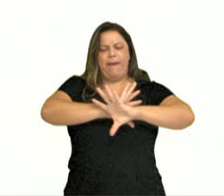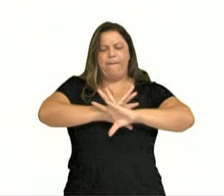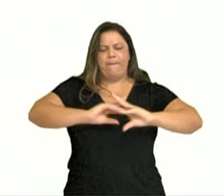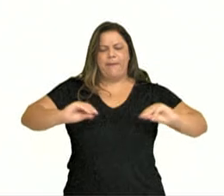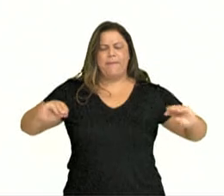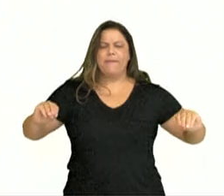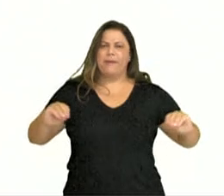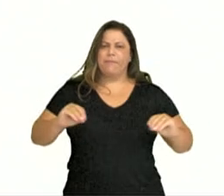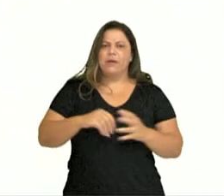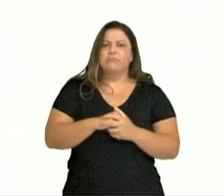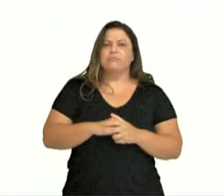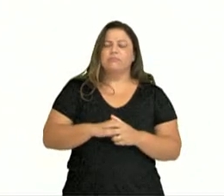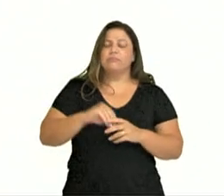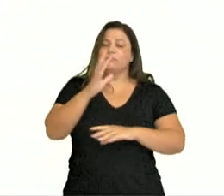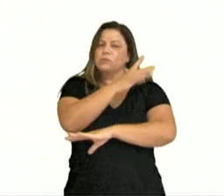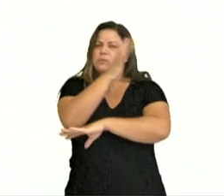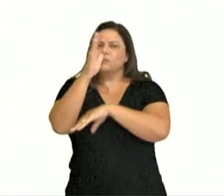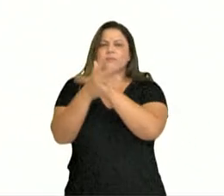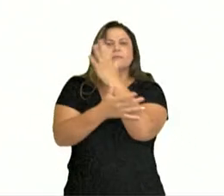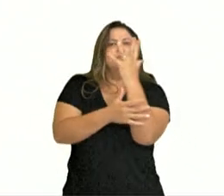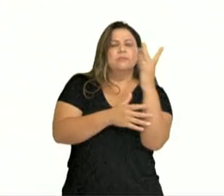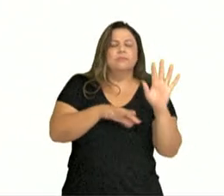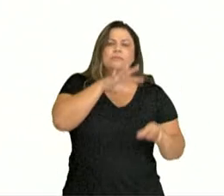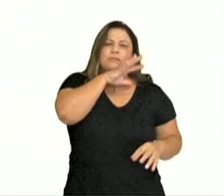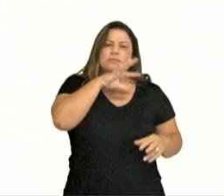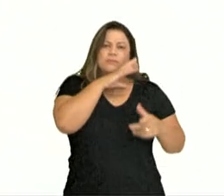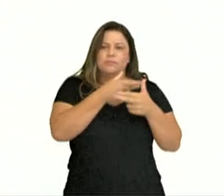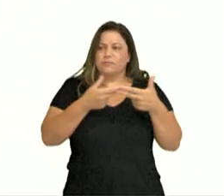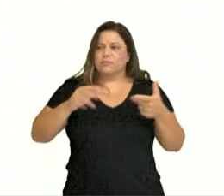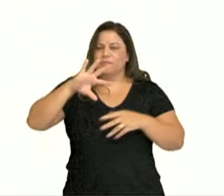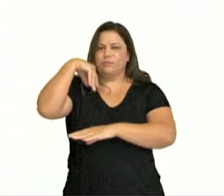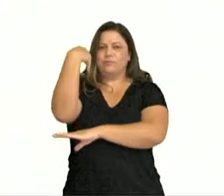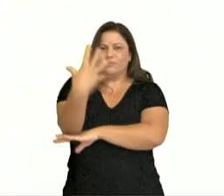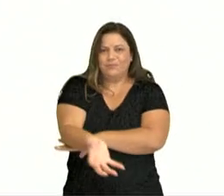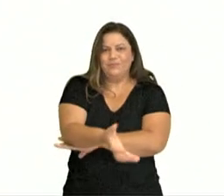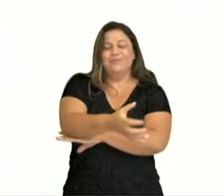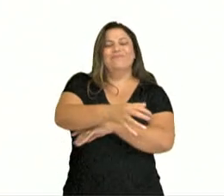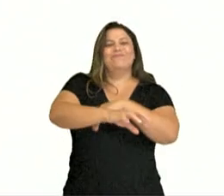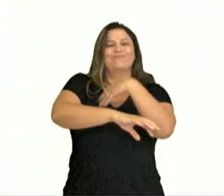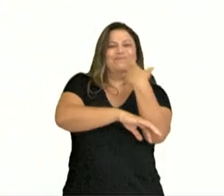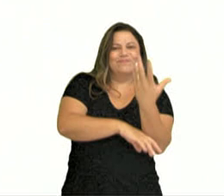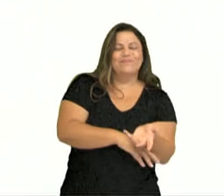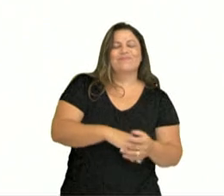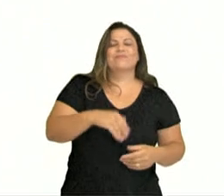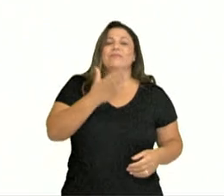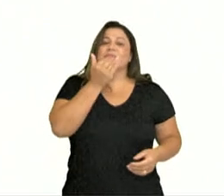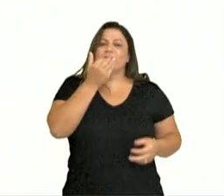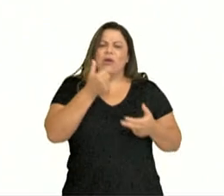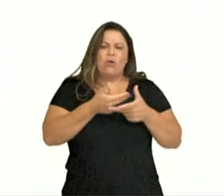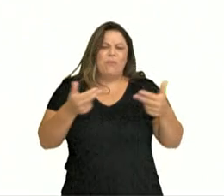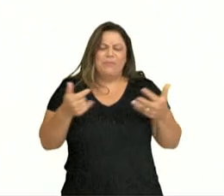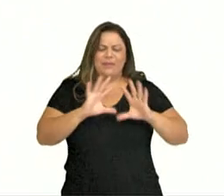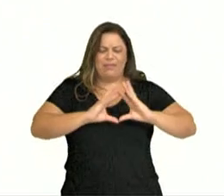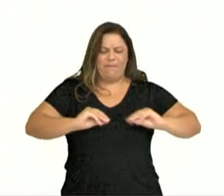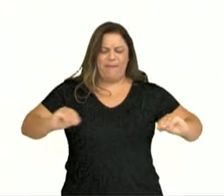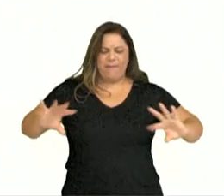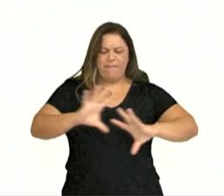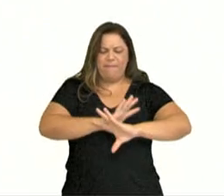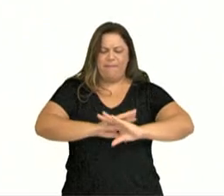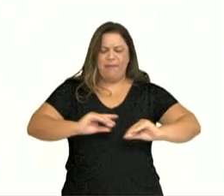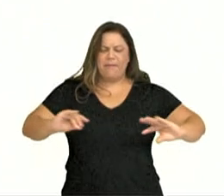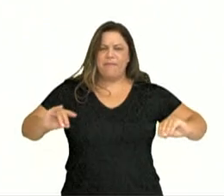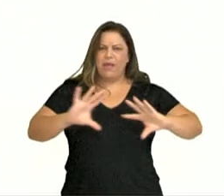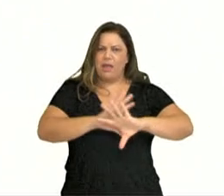aquilo, né, da natureza, seja um animal morto, uma árvore que caiu, restos de alimentos, né, são utilizados então